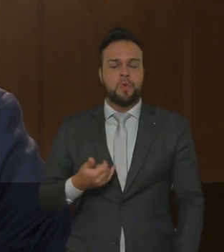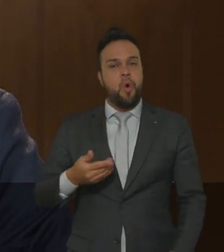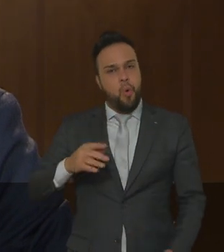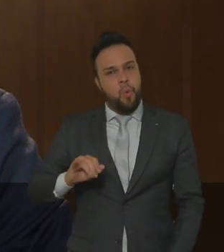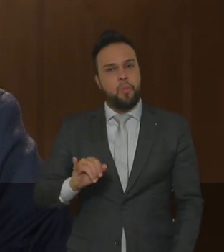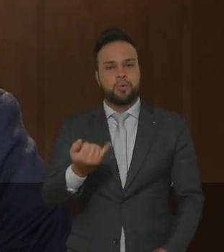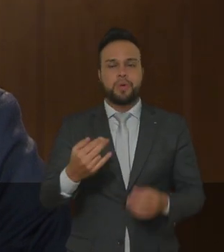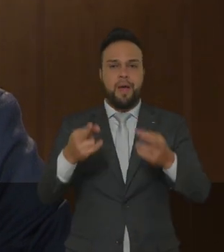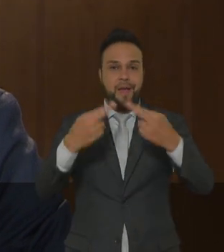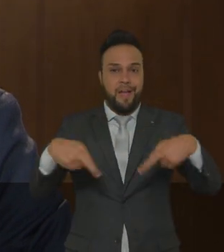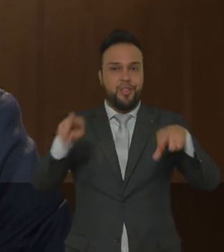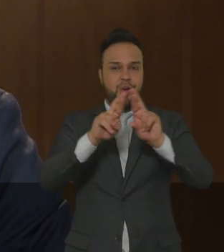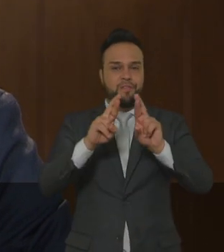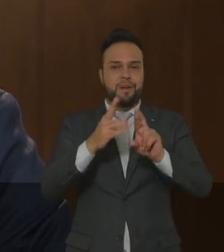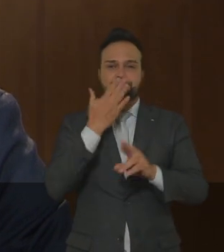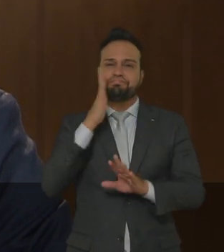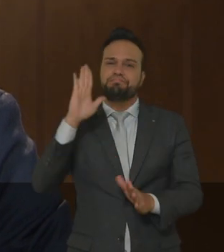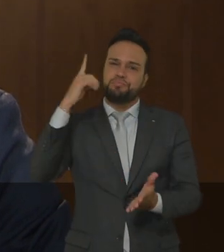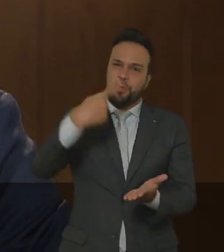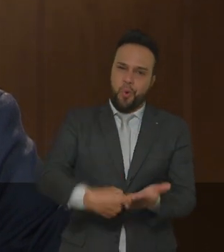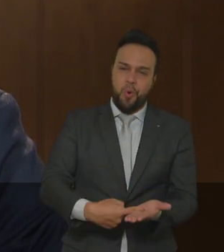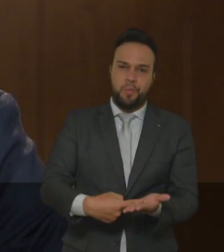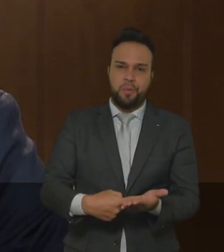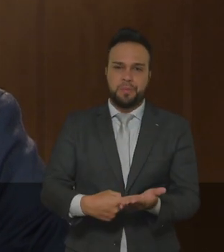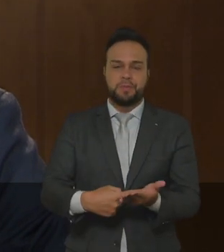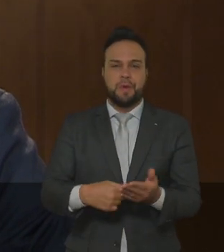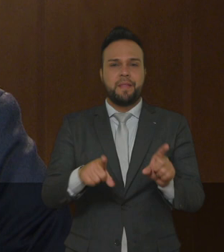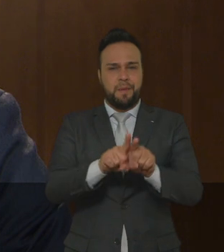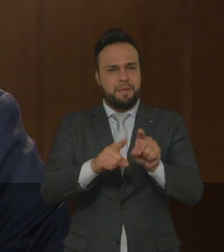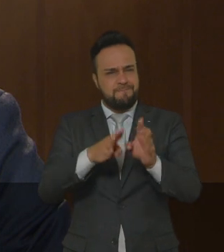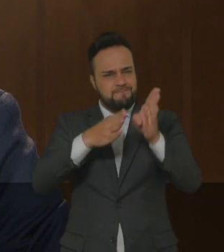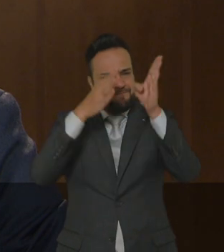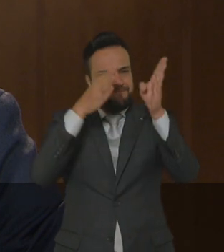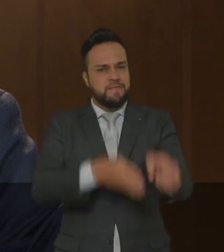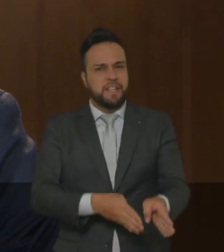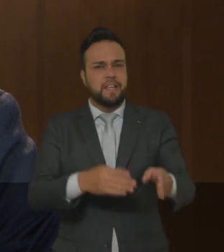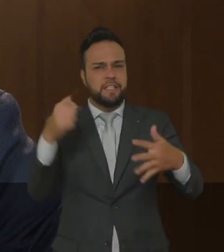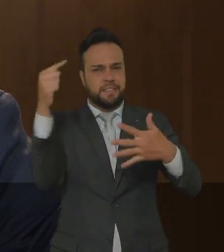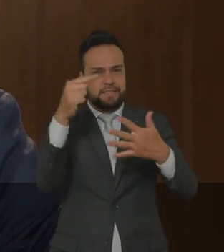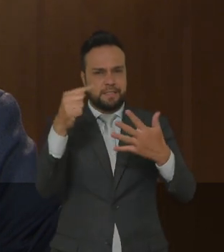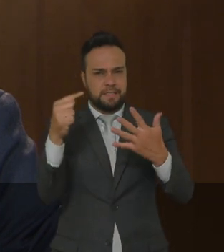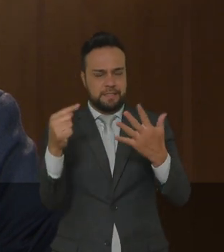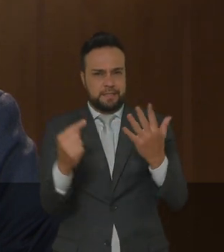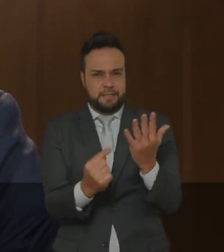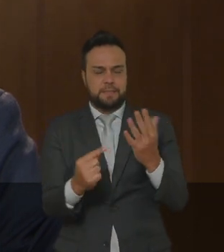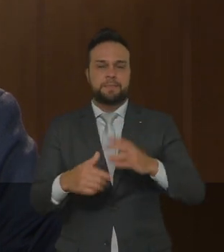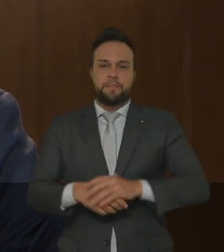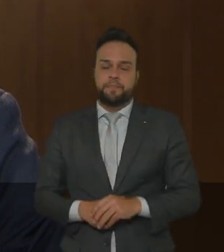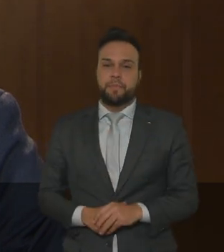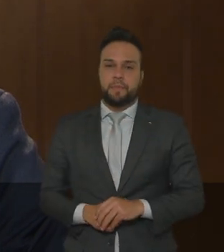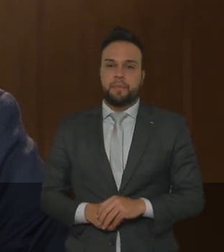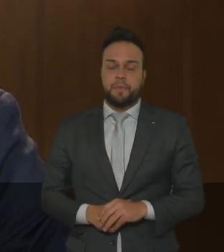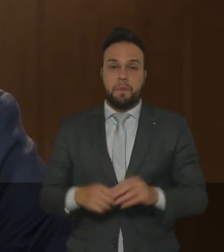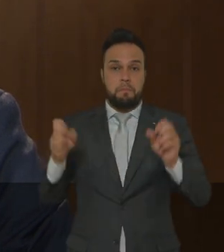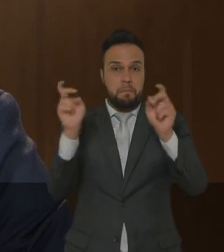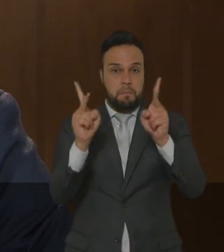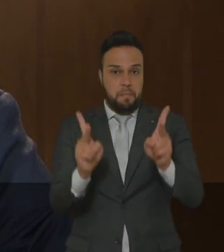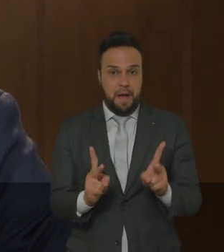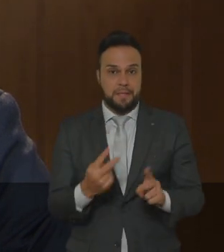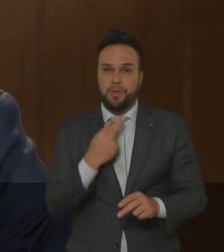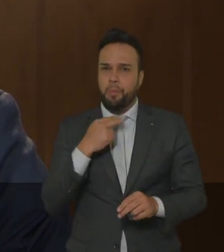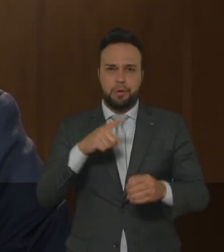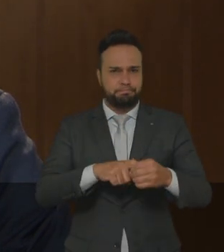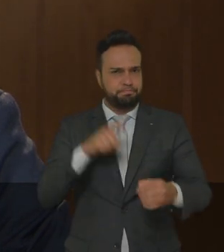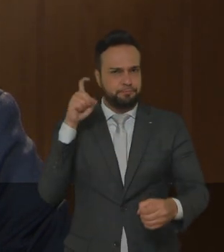temos a oportunidade de renovar nosso compromisso e fidelidade a esses ideais A paz